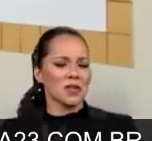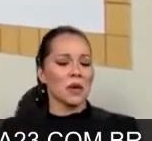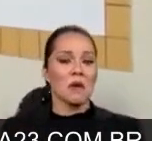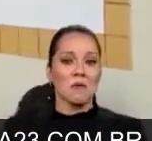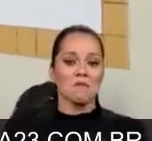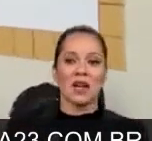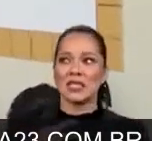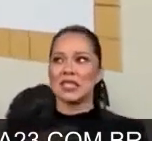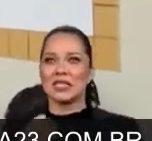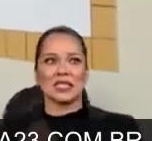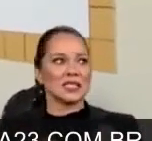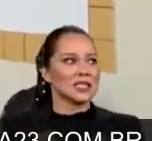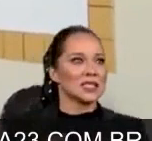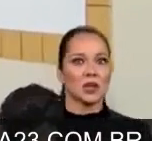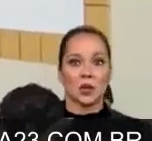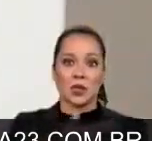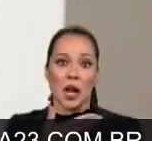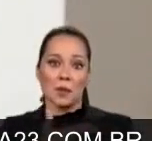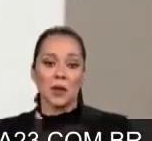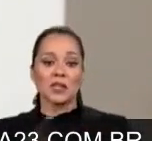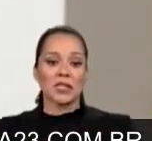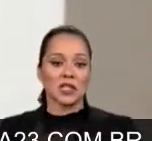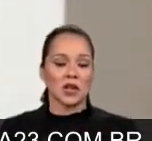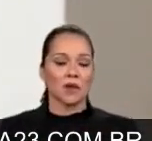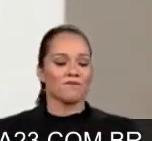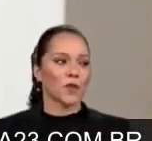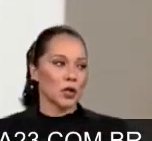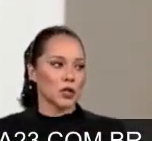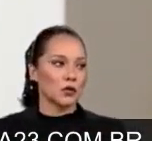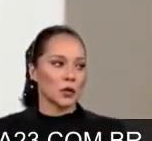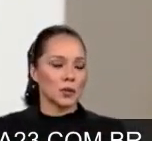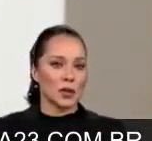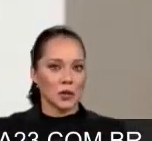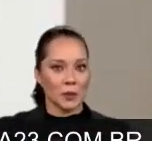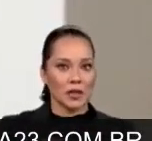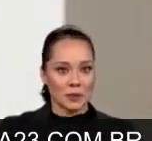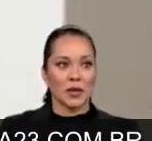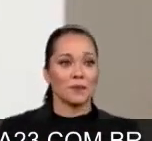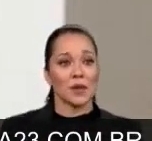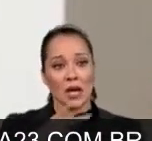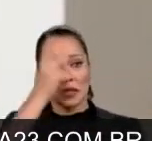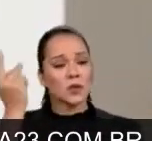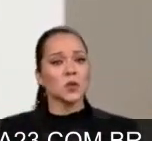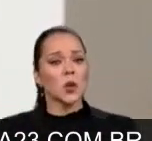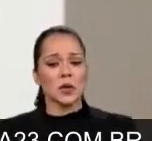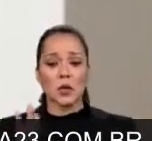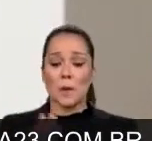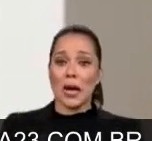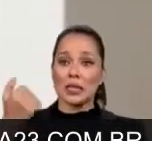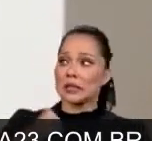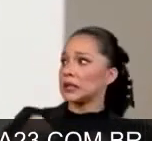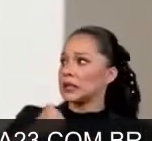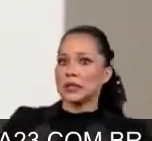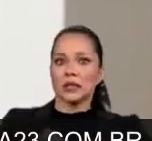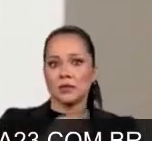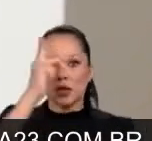mas sentem o agito entre os colegas. Quando nós voltamos desse período pandêmica e tudo mais, as pessoas elas começaram a ficar mais agitadas,